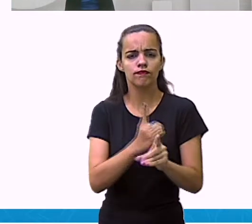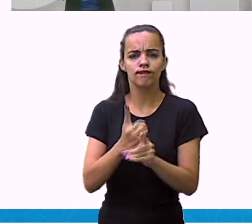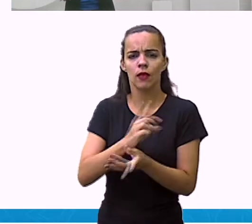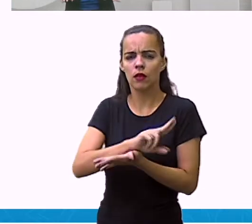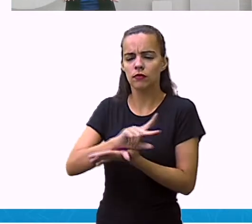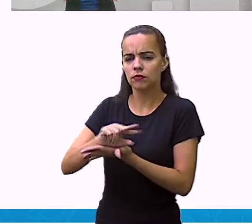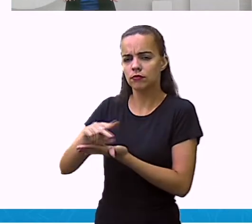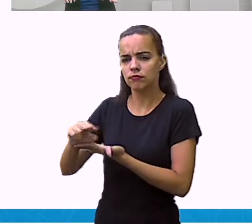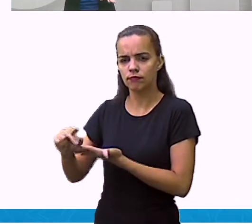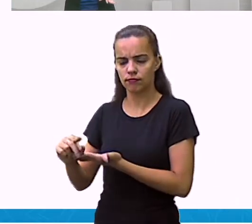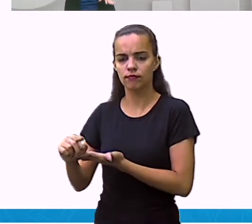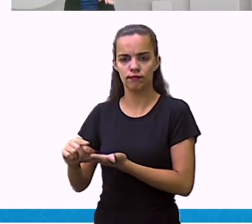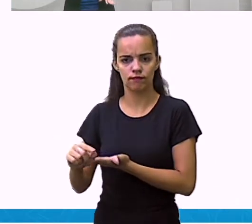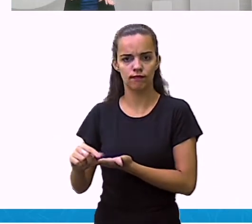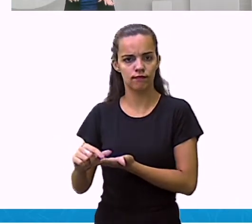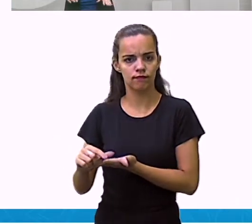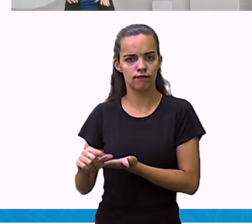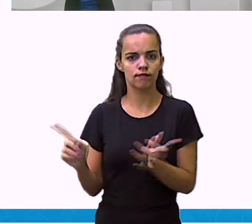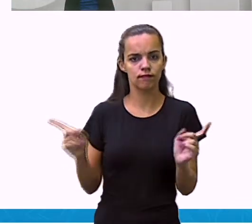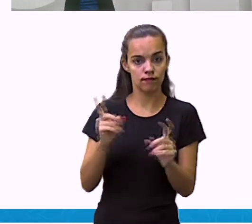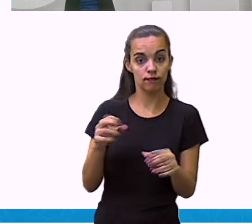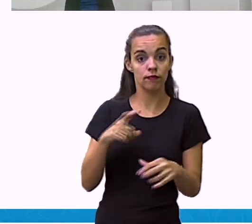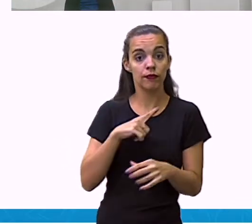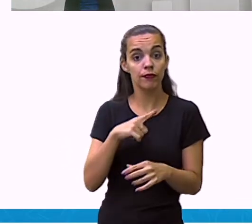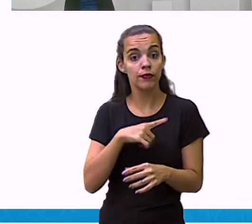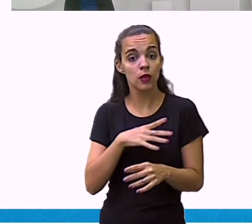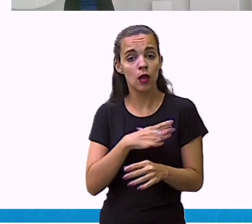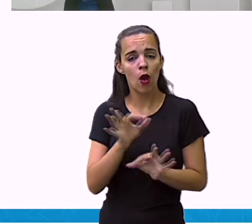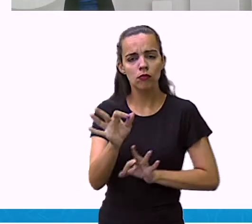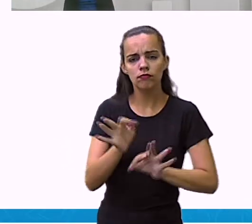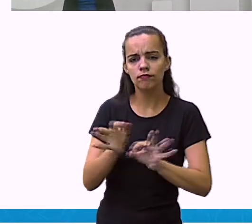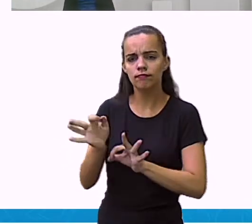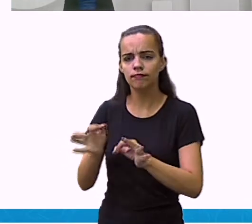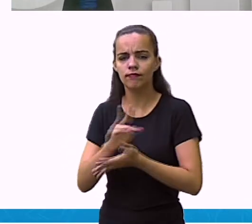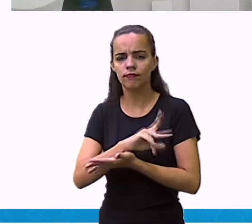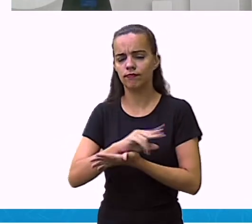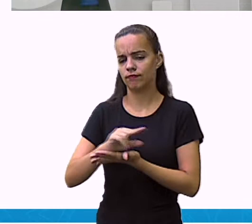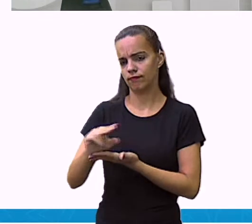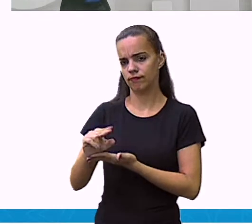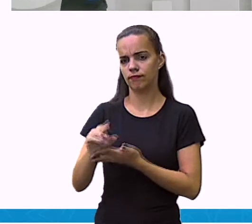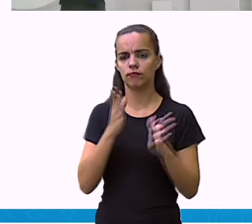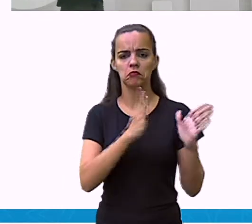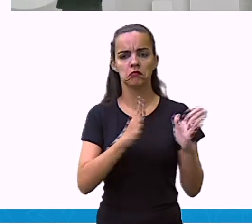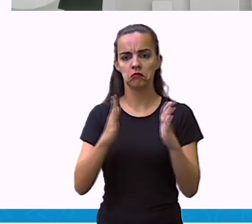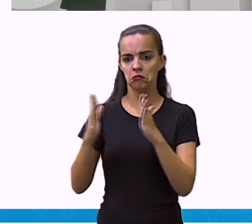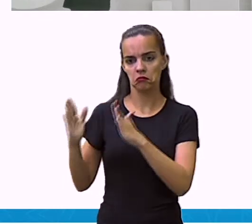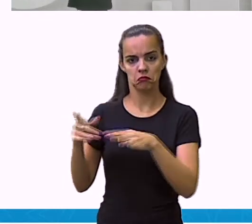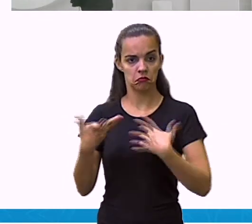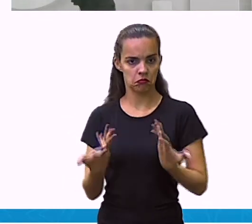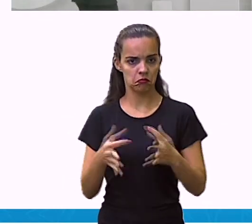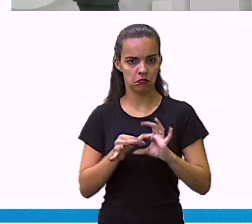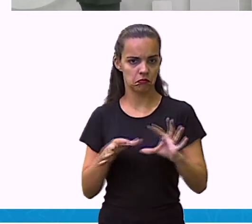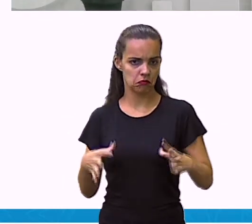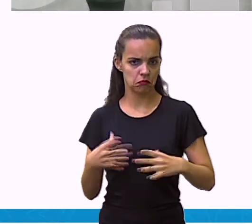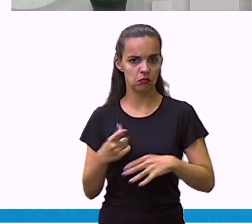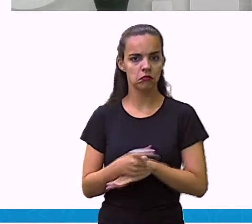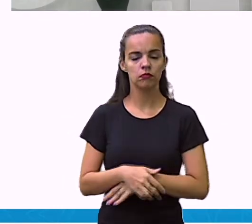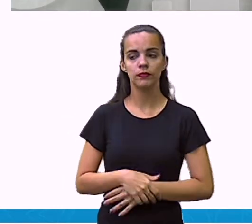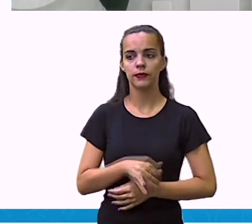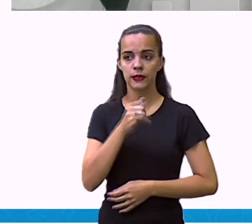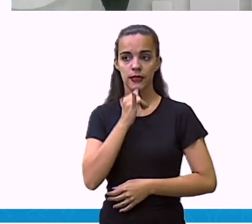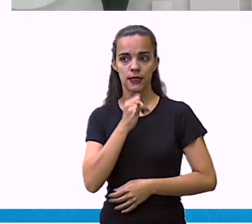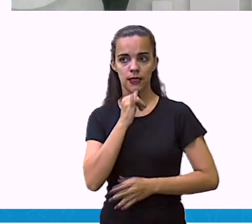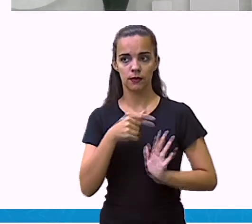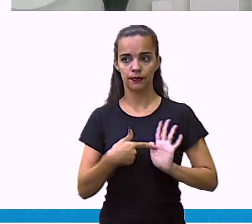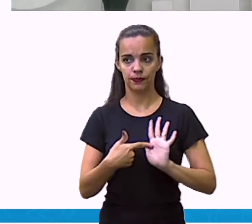várias situações e organizados de diversas formas. Veja alguns exemplos. Eu tenho aqui duas